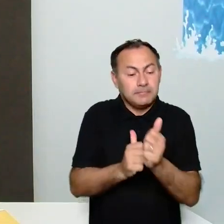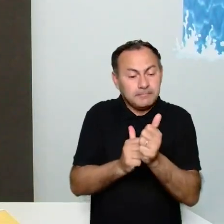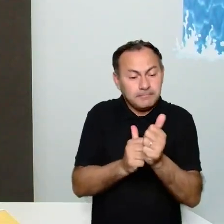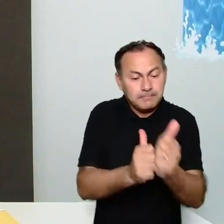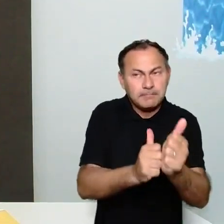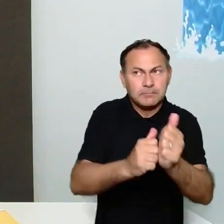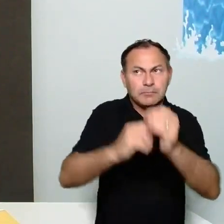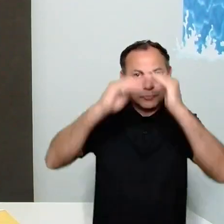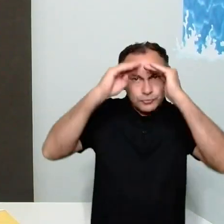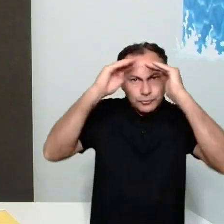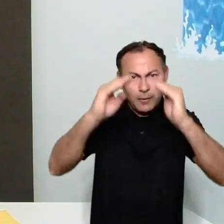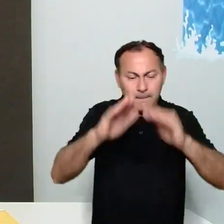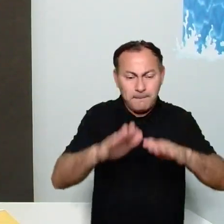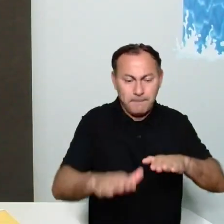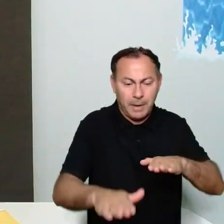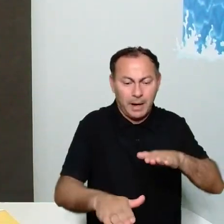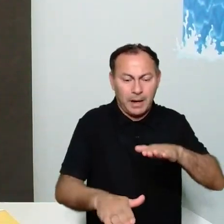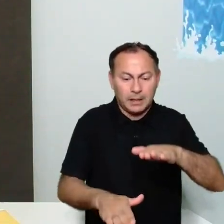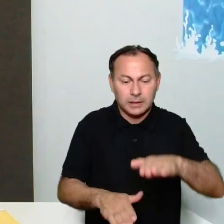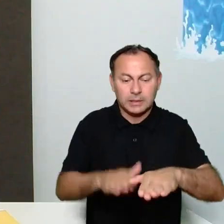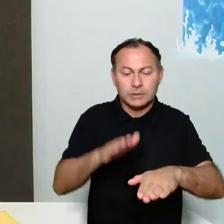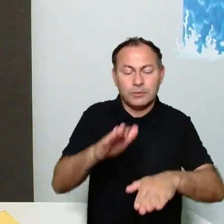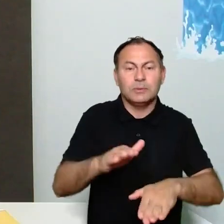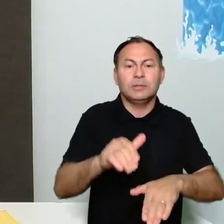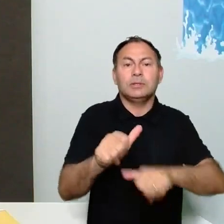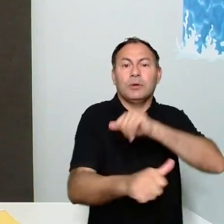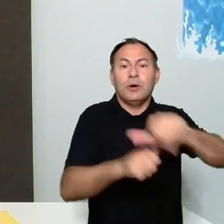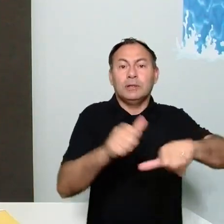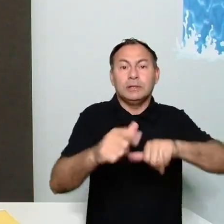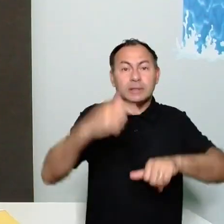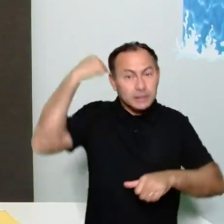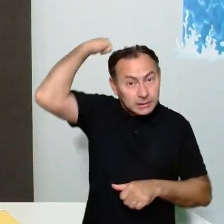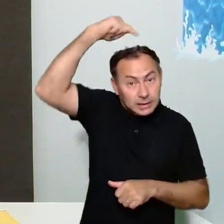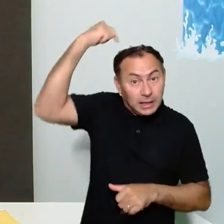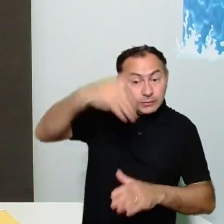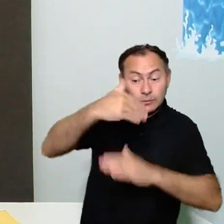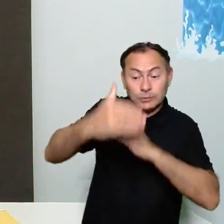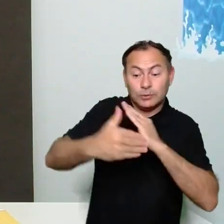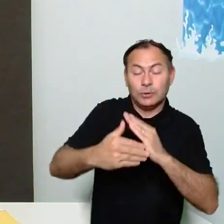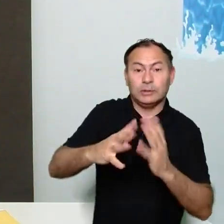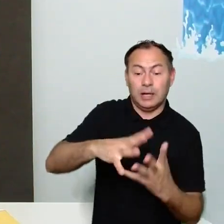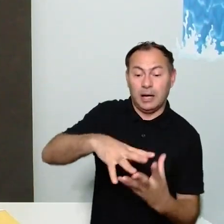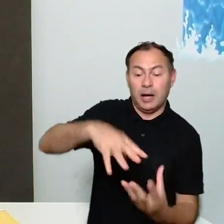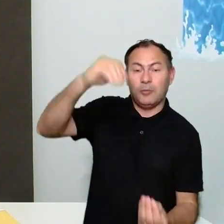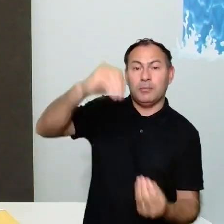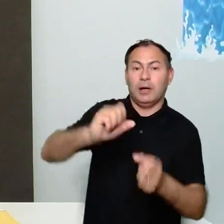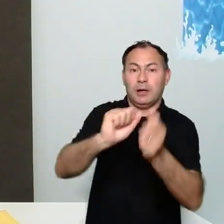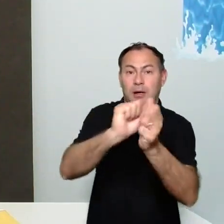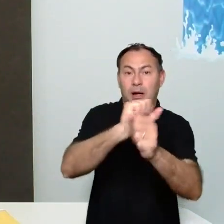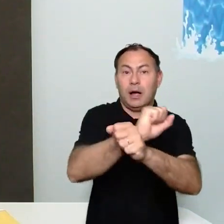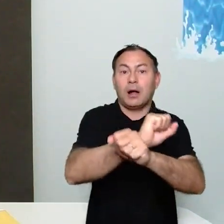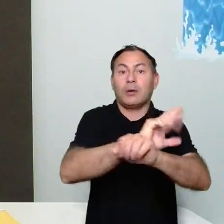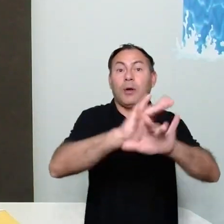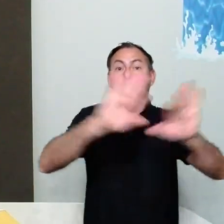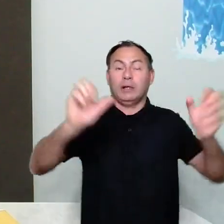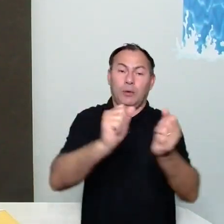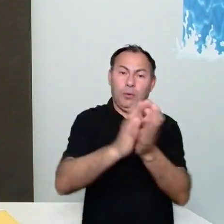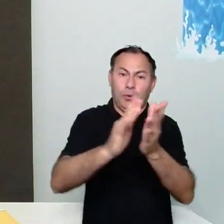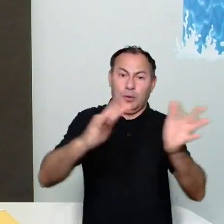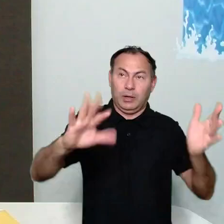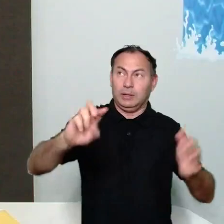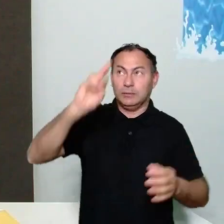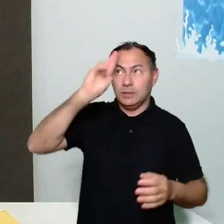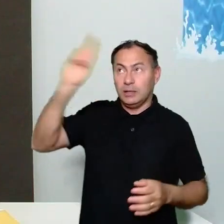seguindo em seus passos, se consagrem com toda a alma à glória do Senhor e ao